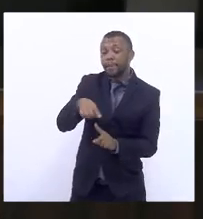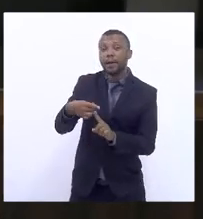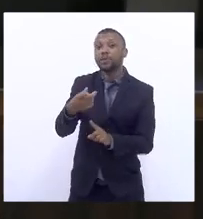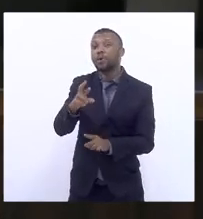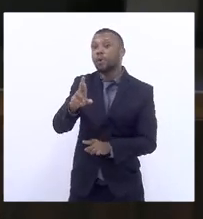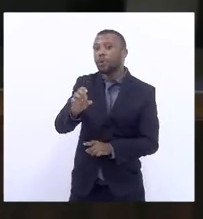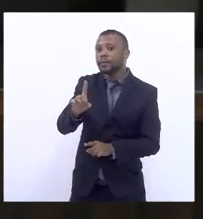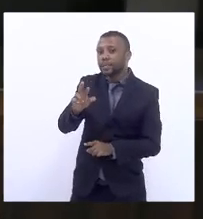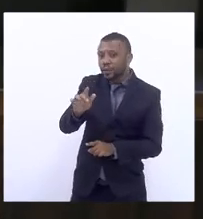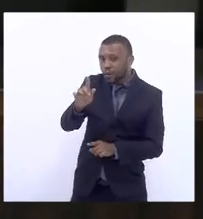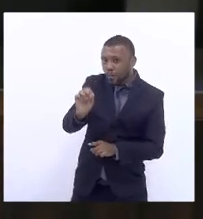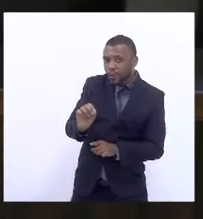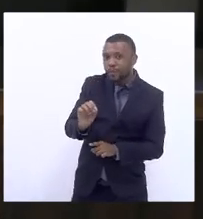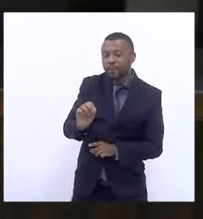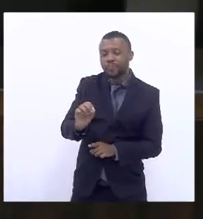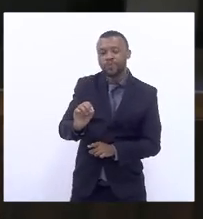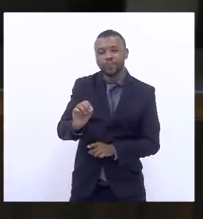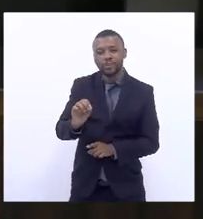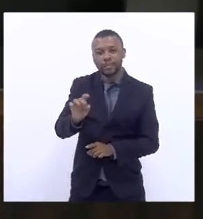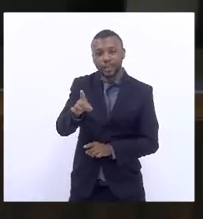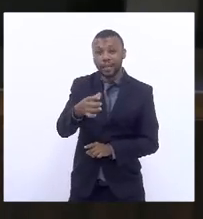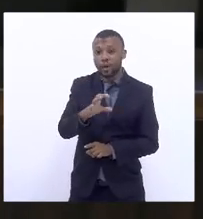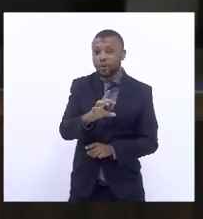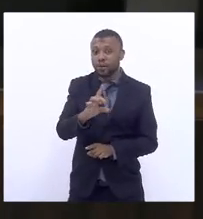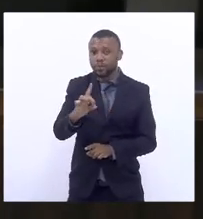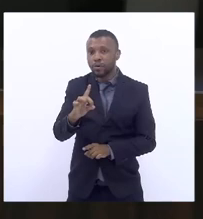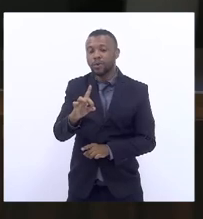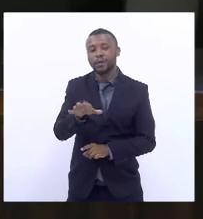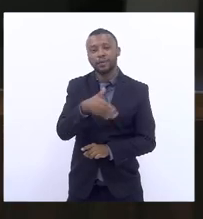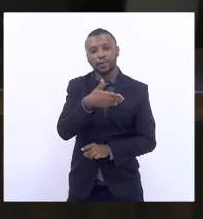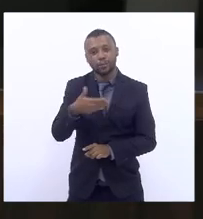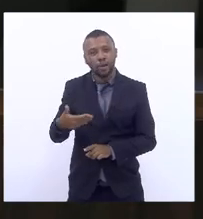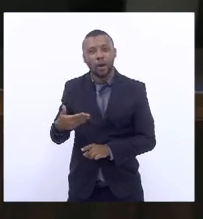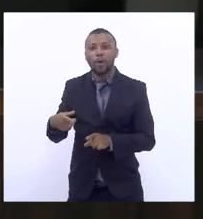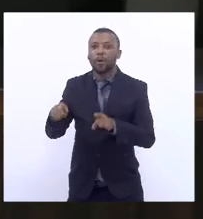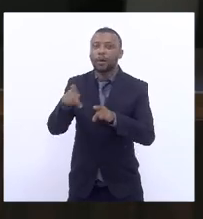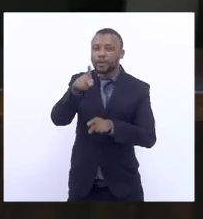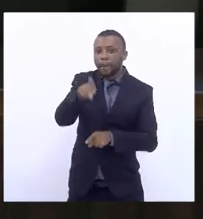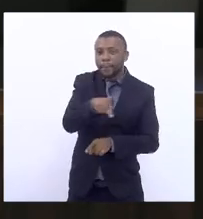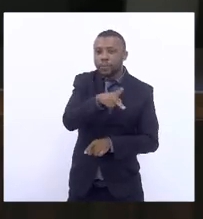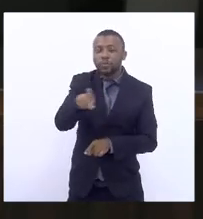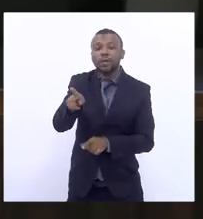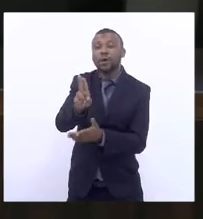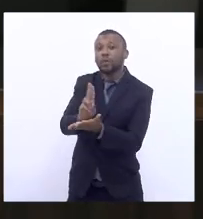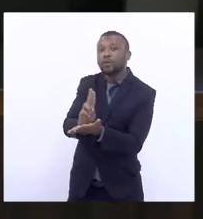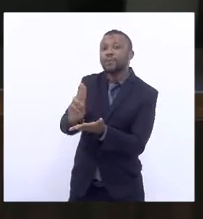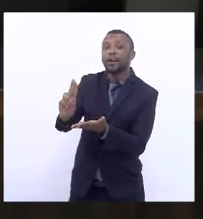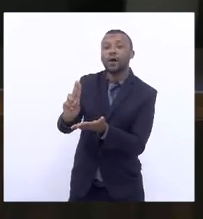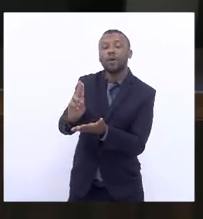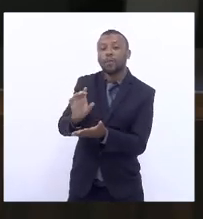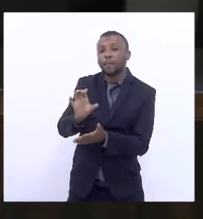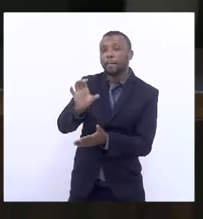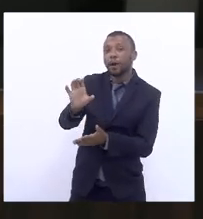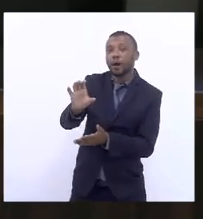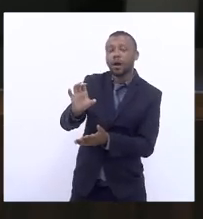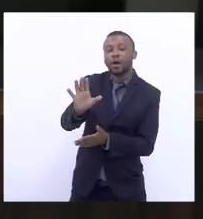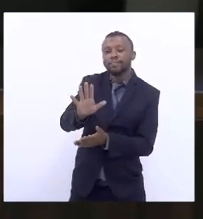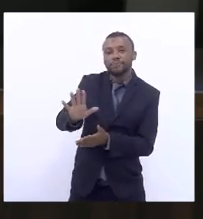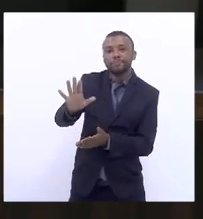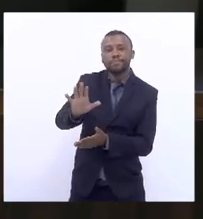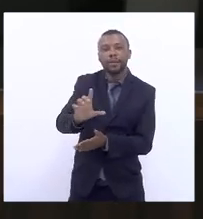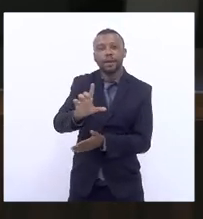Araújo Cardoso, coordenador estadual de pastoral também, pastoral universitária, regional Leste 1.